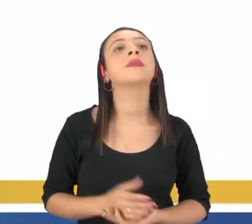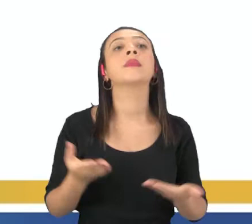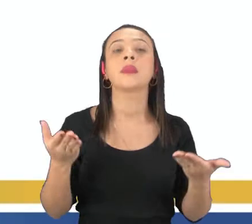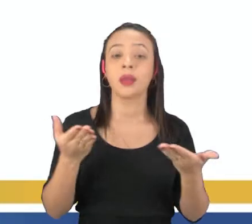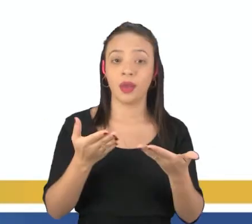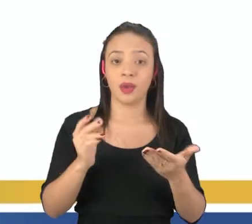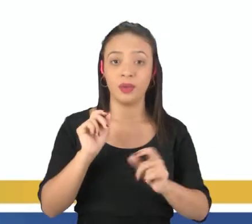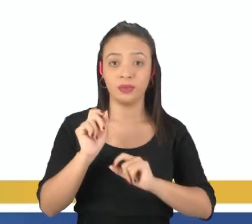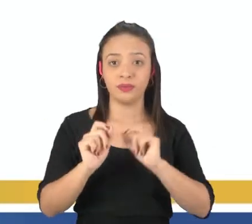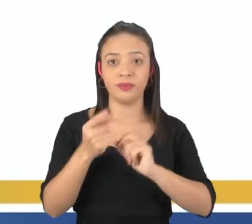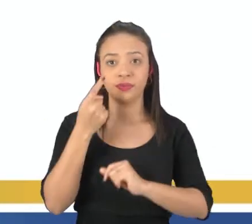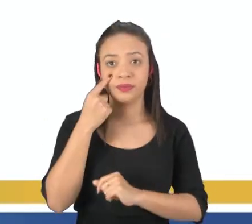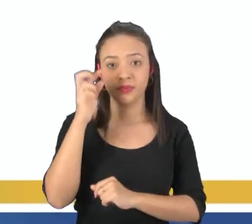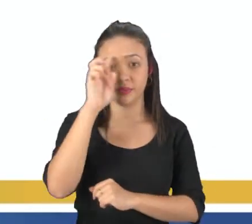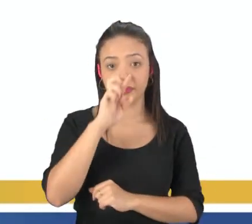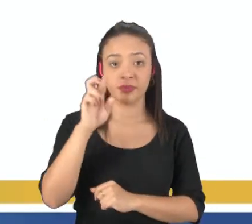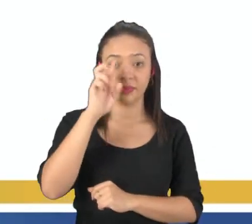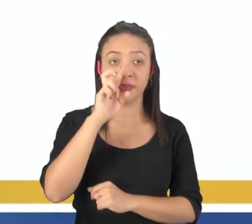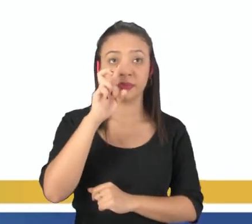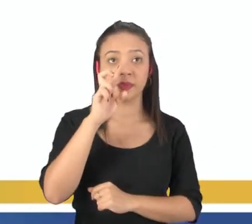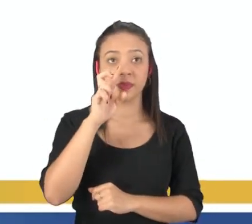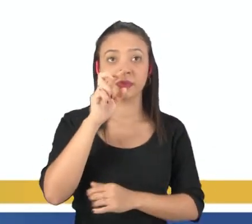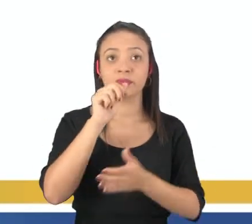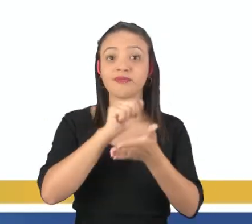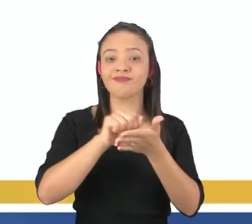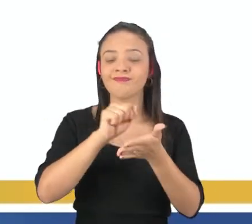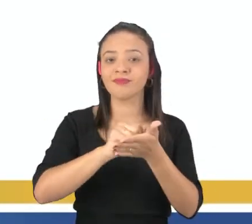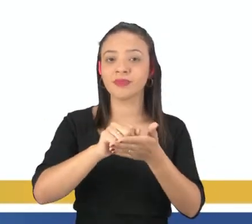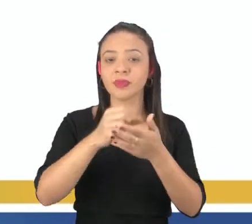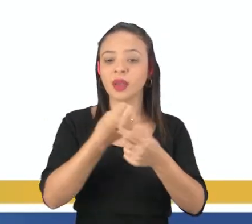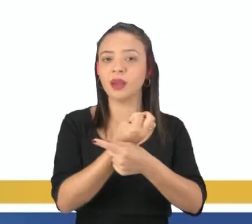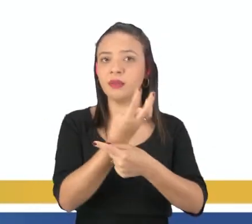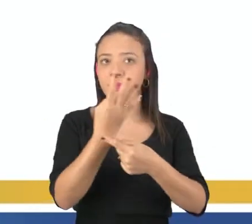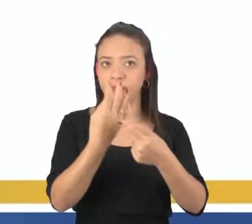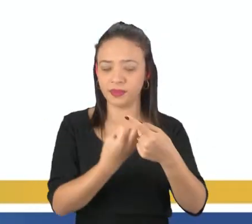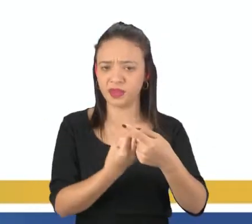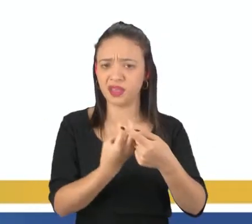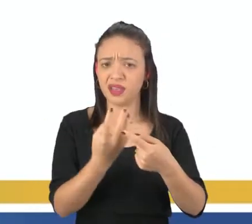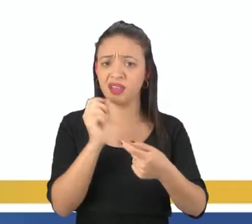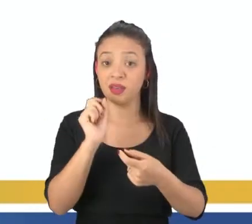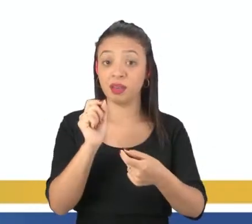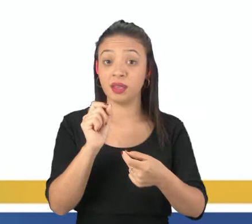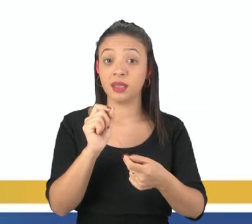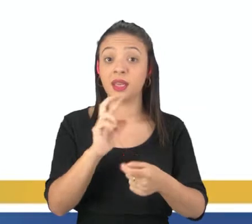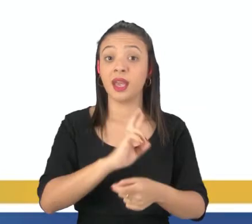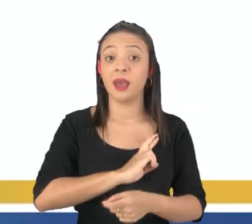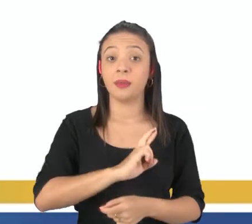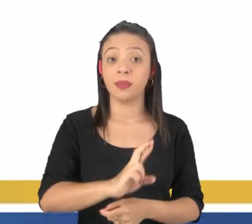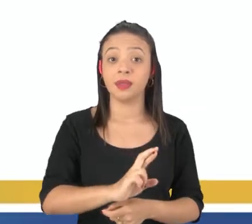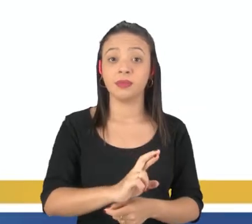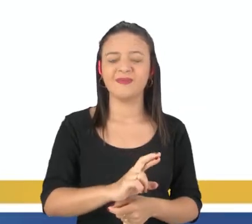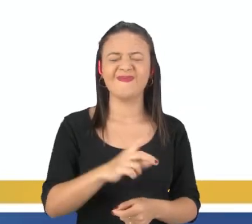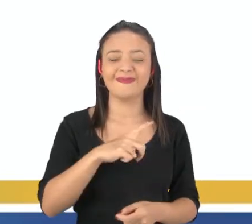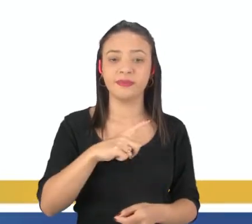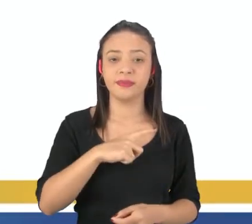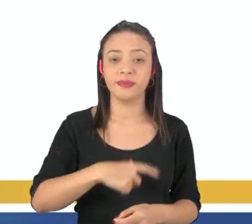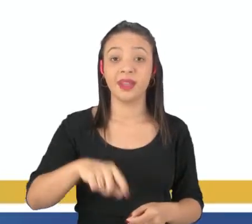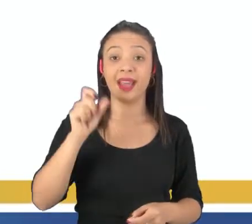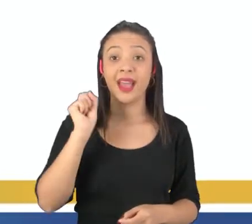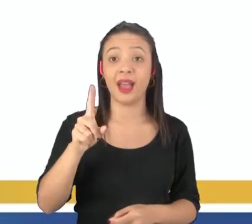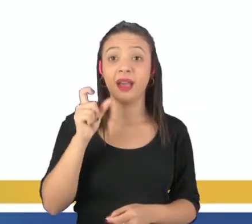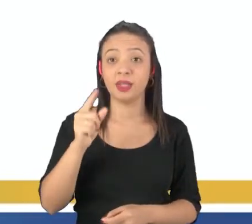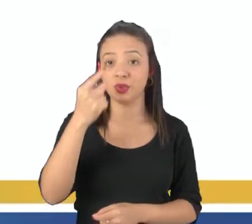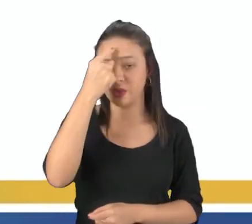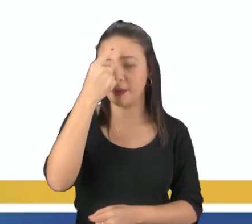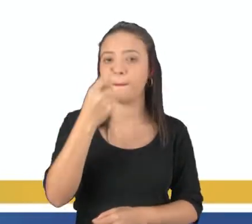agora Observe aqui escreva a fração que representa a parte pintada de azul